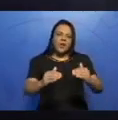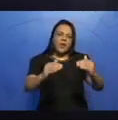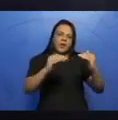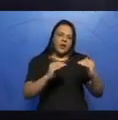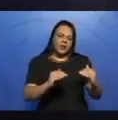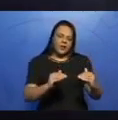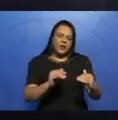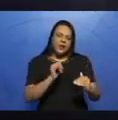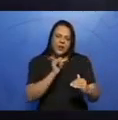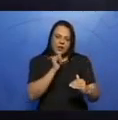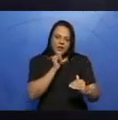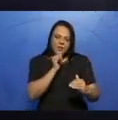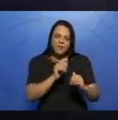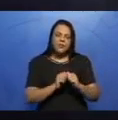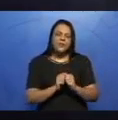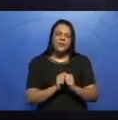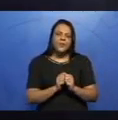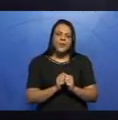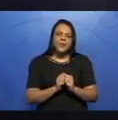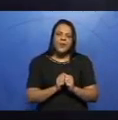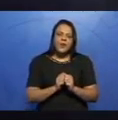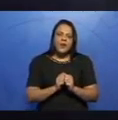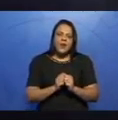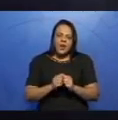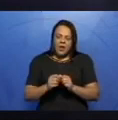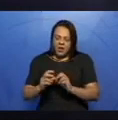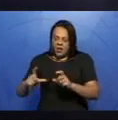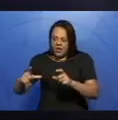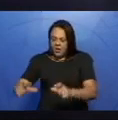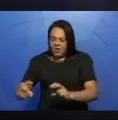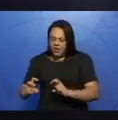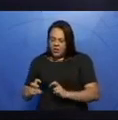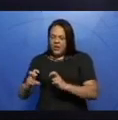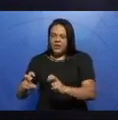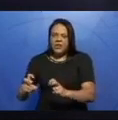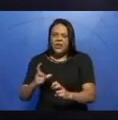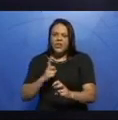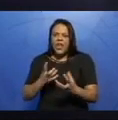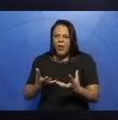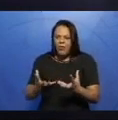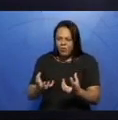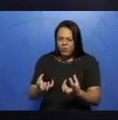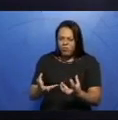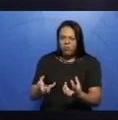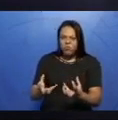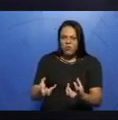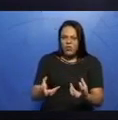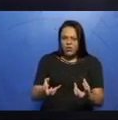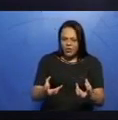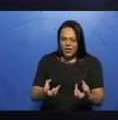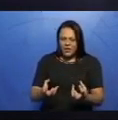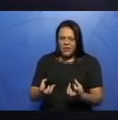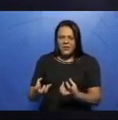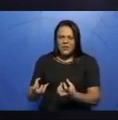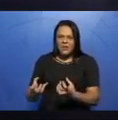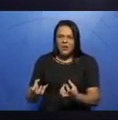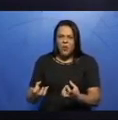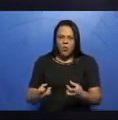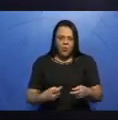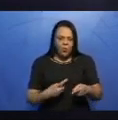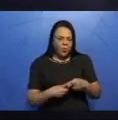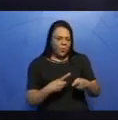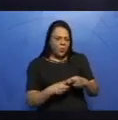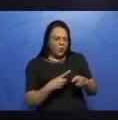A lotação nas estações do metrô por causa de uma falha mecânica. Falha elétrica.